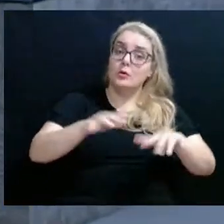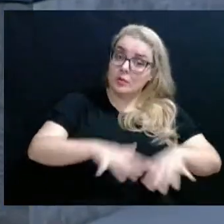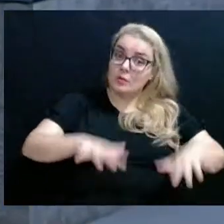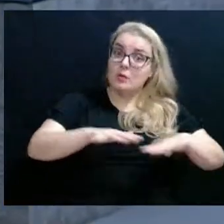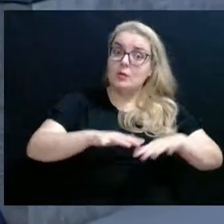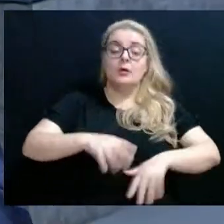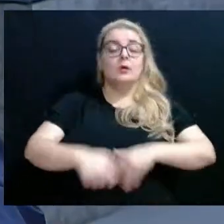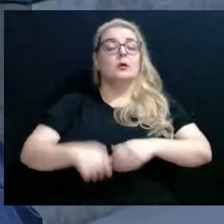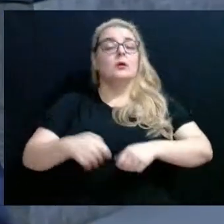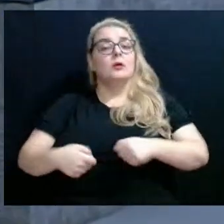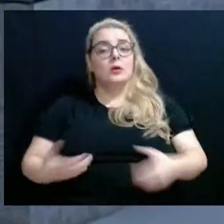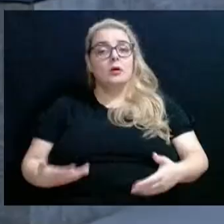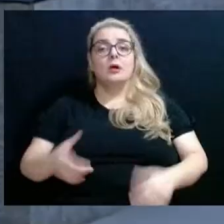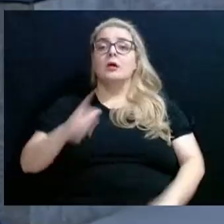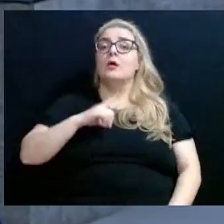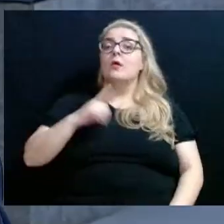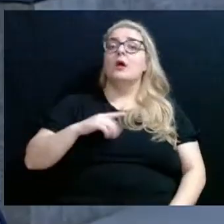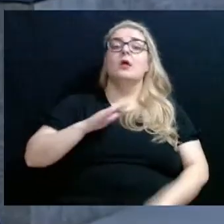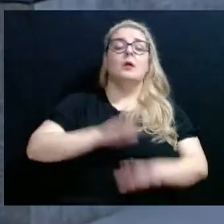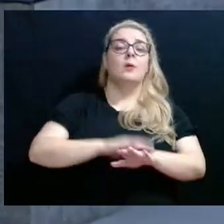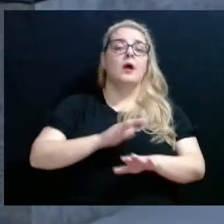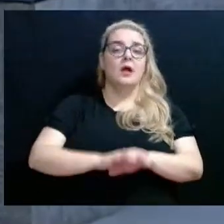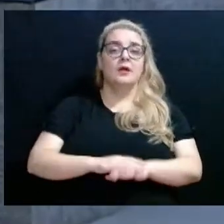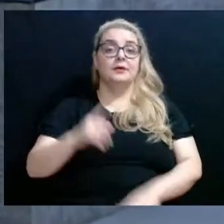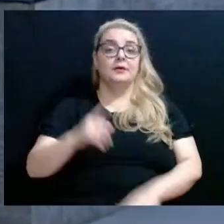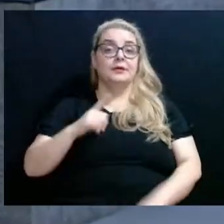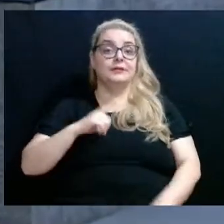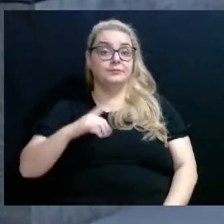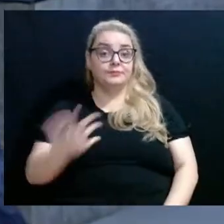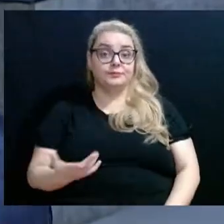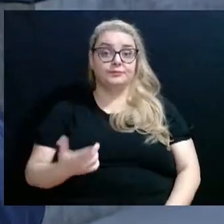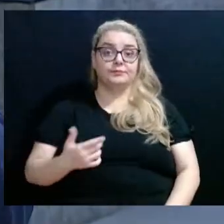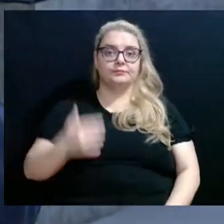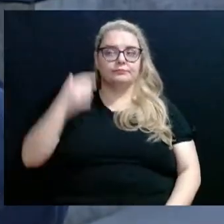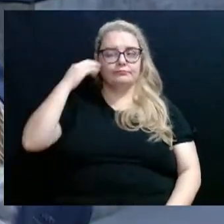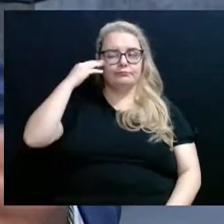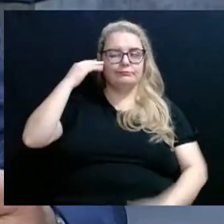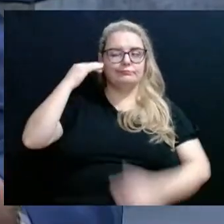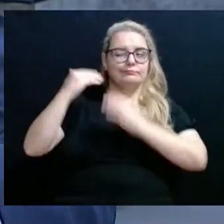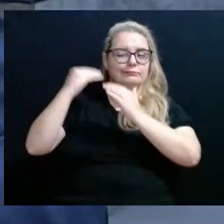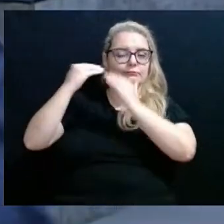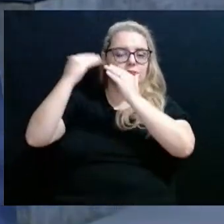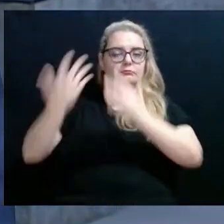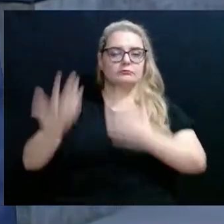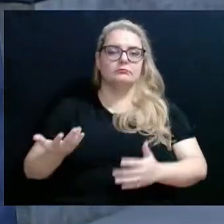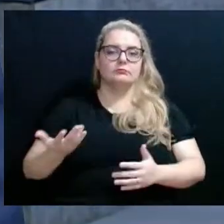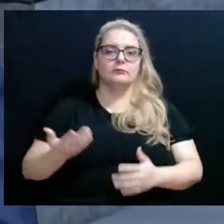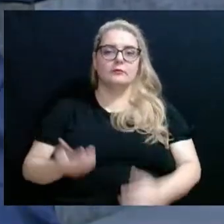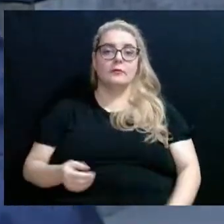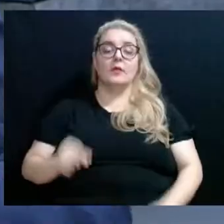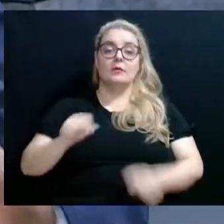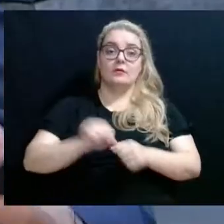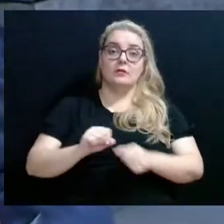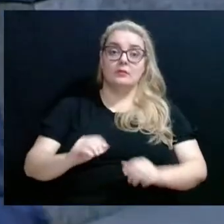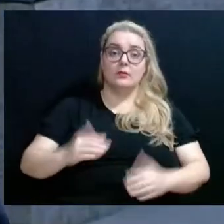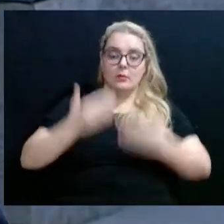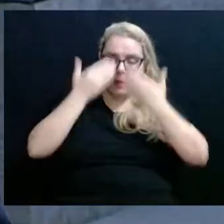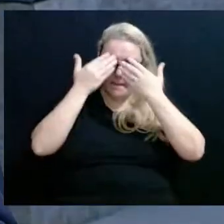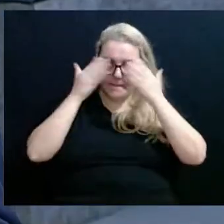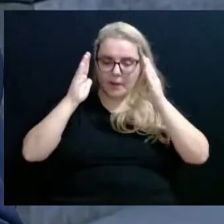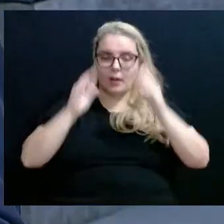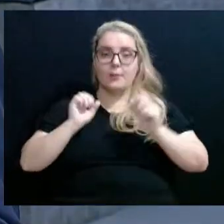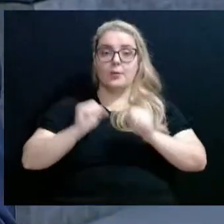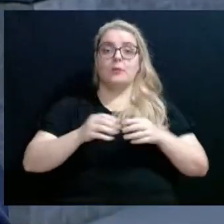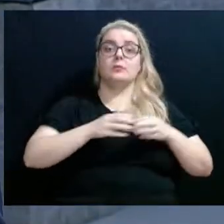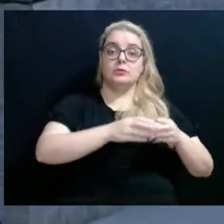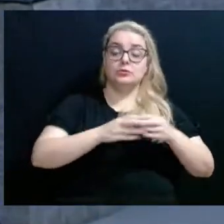que você vai ter o quê? Uma atividade que você vai ter, vai trabalhar a mente da criança, vai colocar ele com mente aberta, para que ele possa conviver ali no